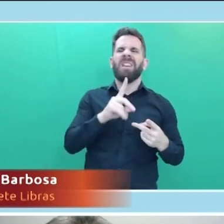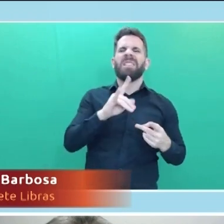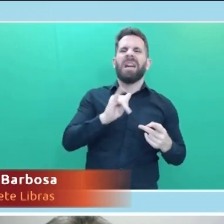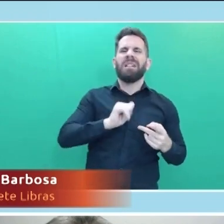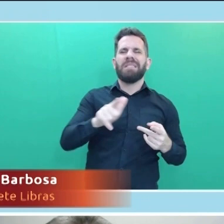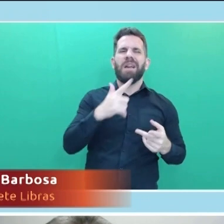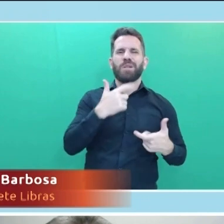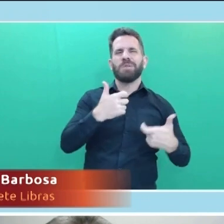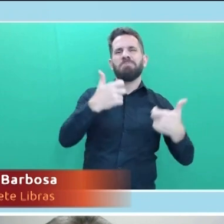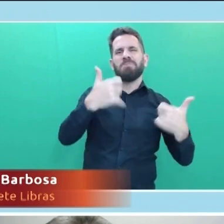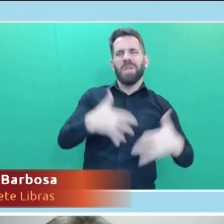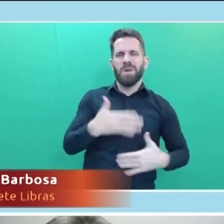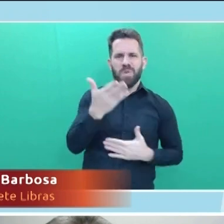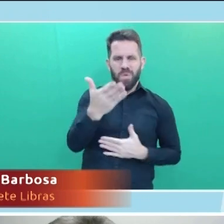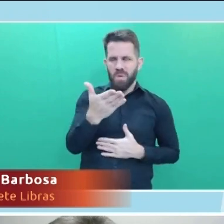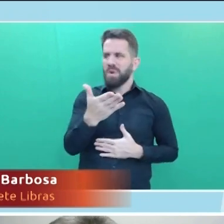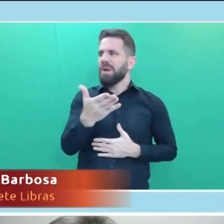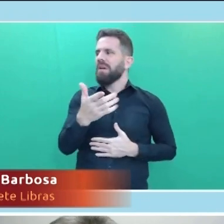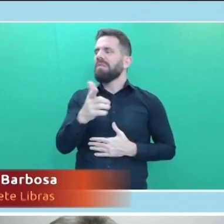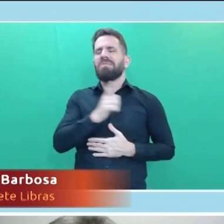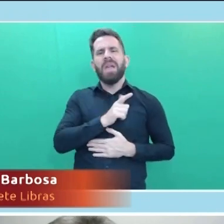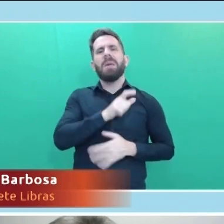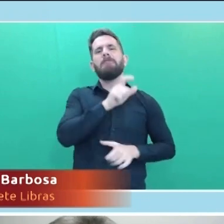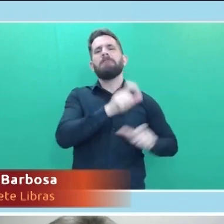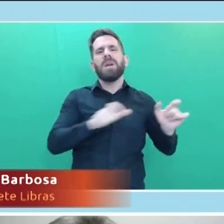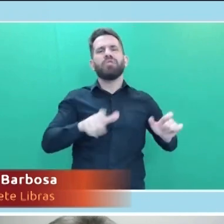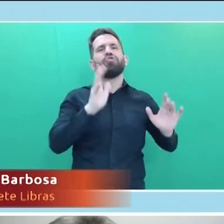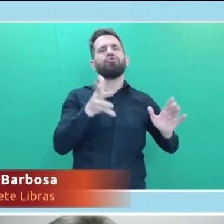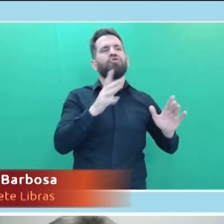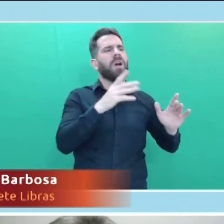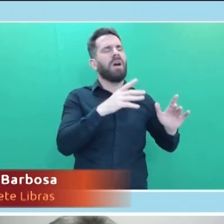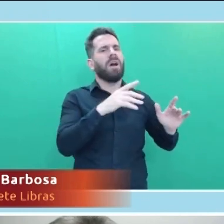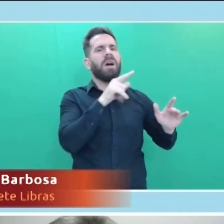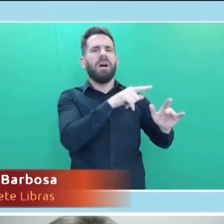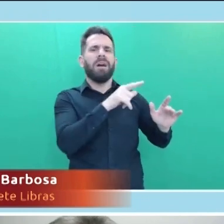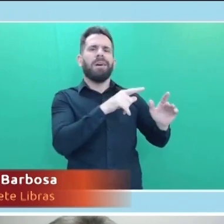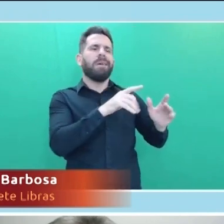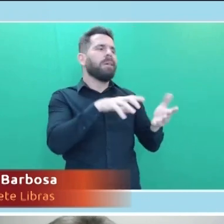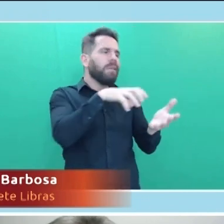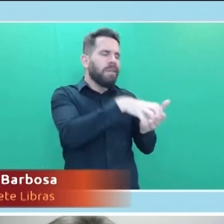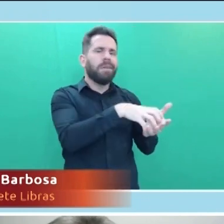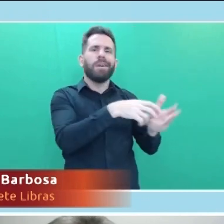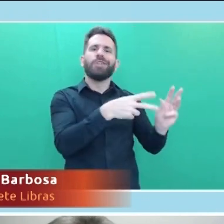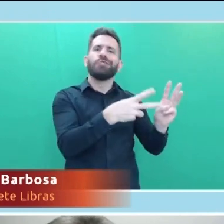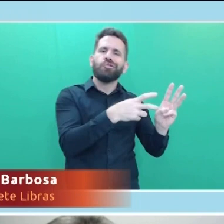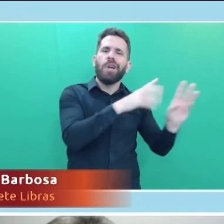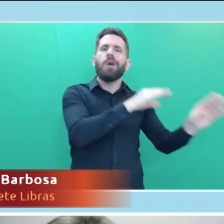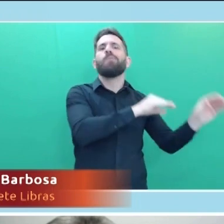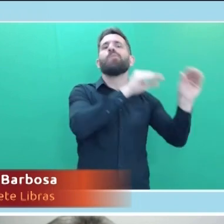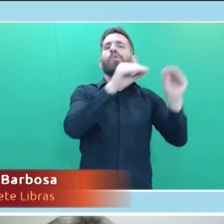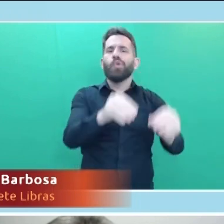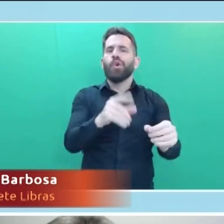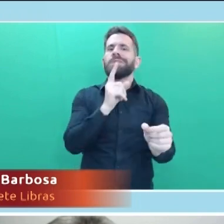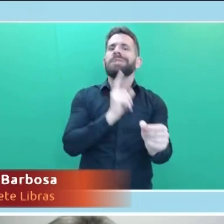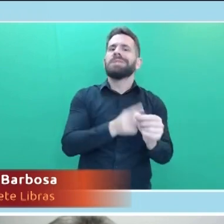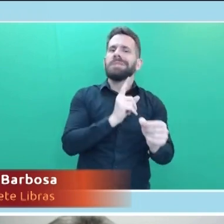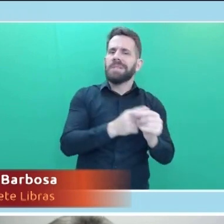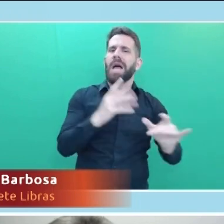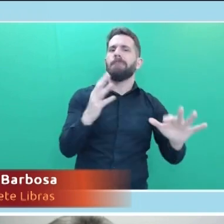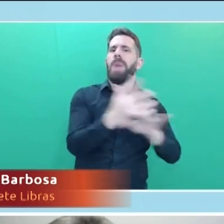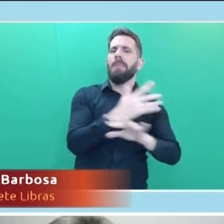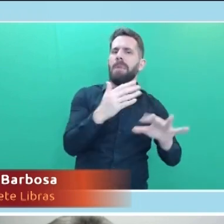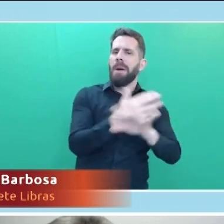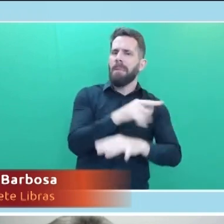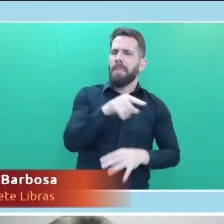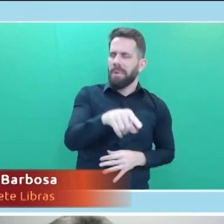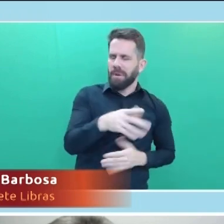se deslocaram, né, que saíram das suas comunidades, das suas terras e territórios e se deslocaram às vezes para grandes centros urbanos.